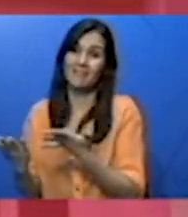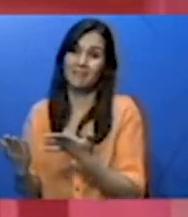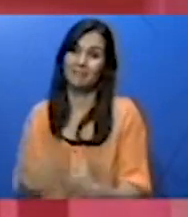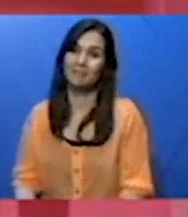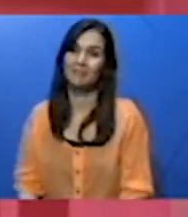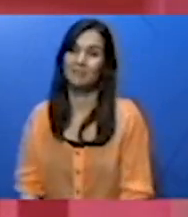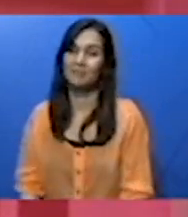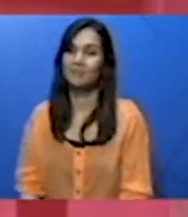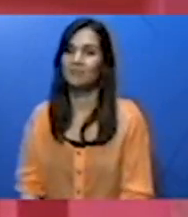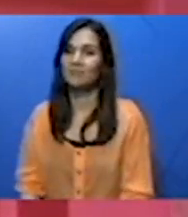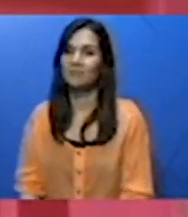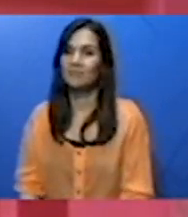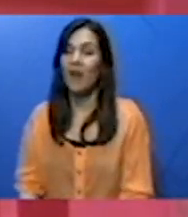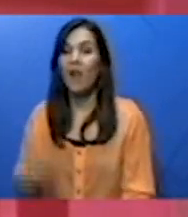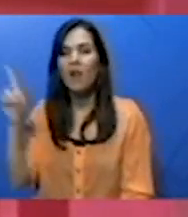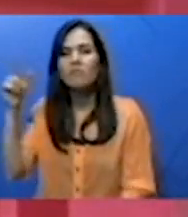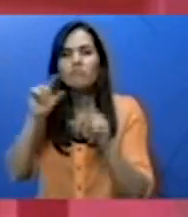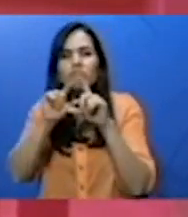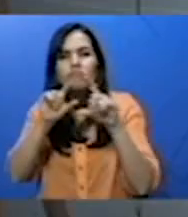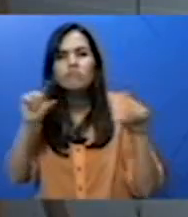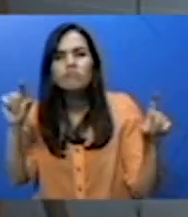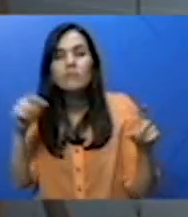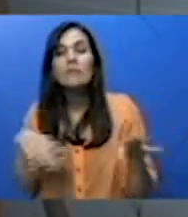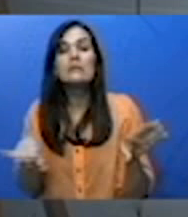também de